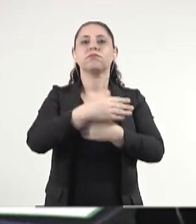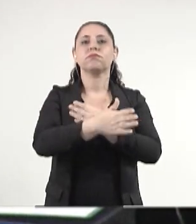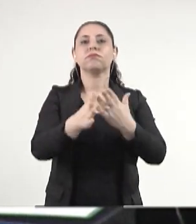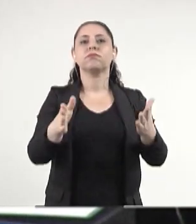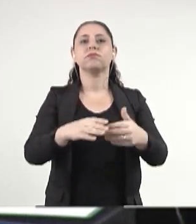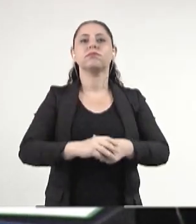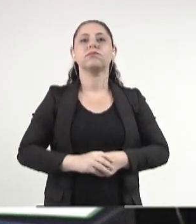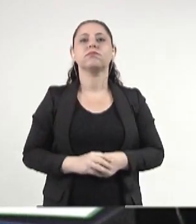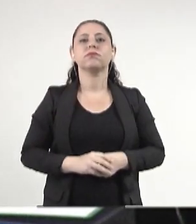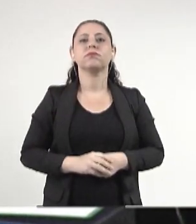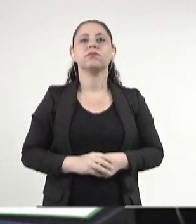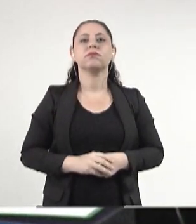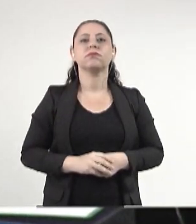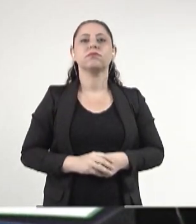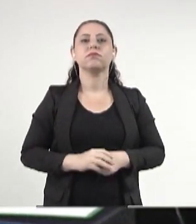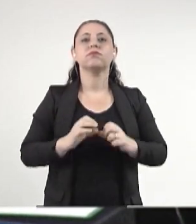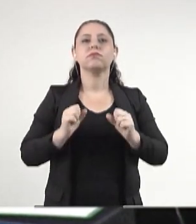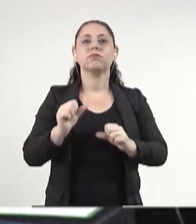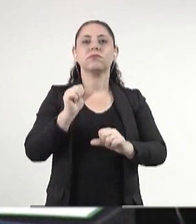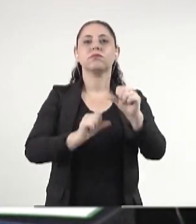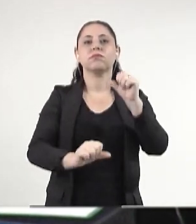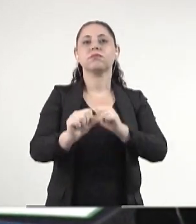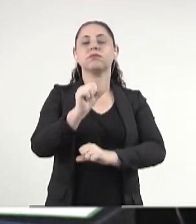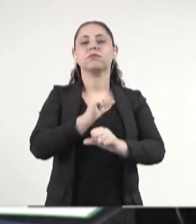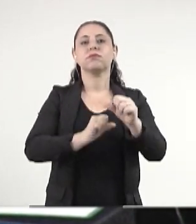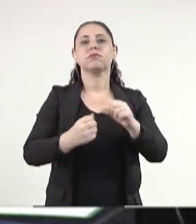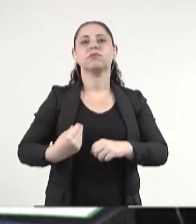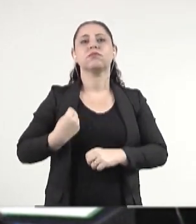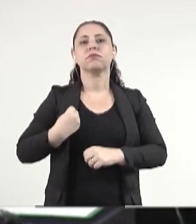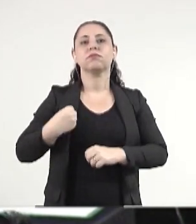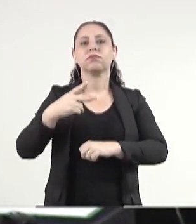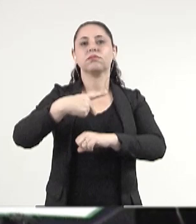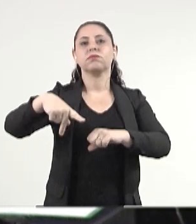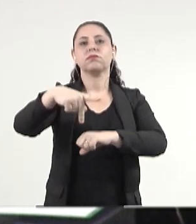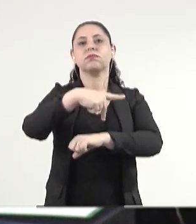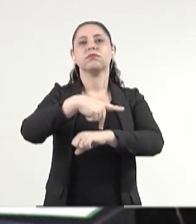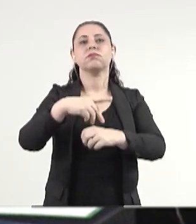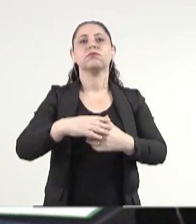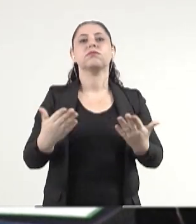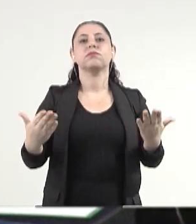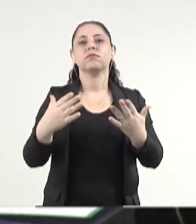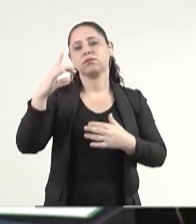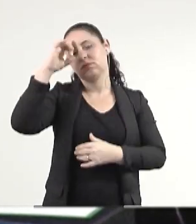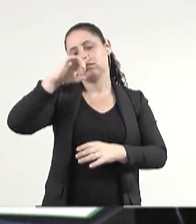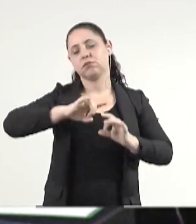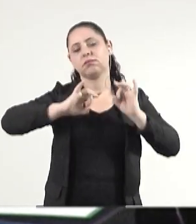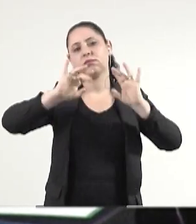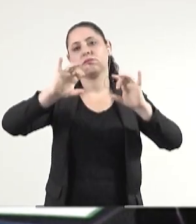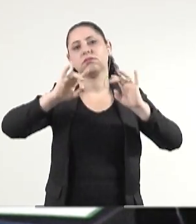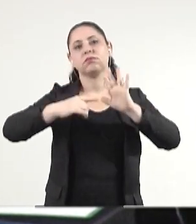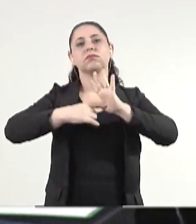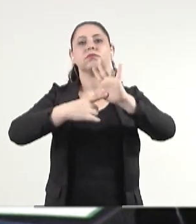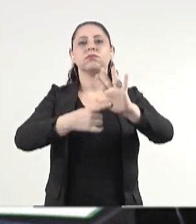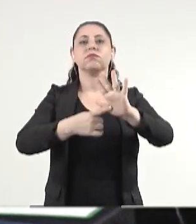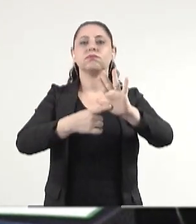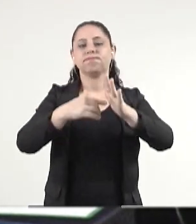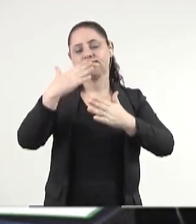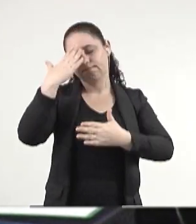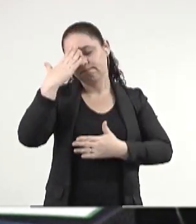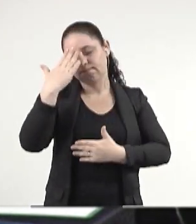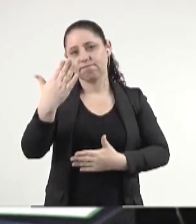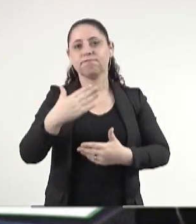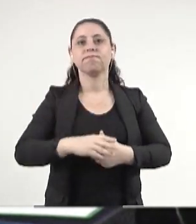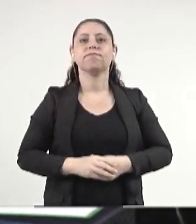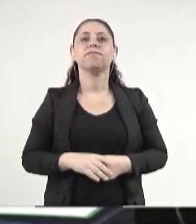aula tem o poder de mudar o destino de uma nação. Neste dia especial, quero manifestar minha profunda